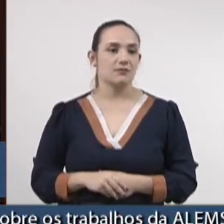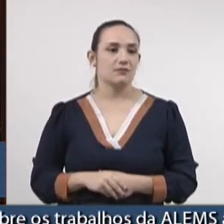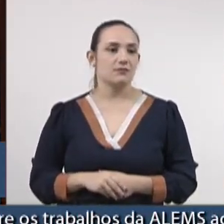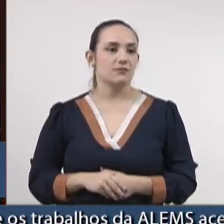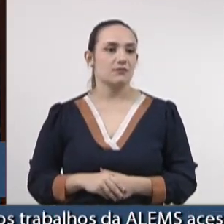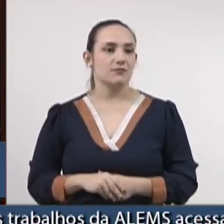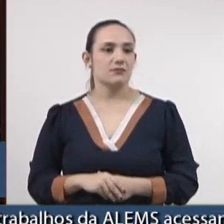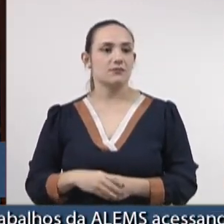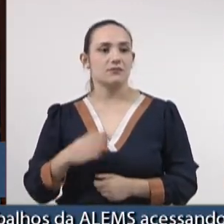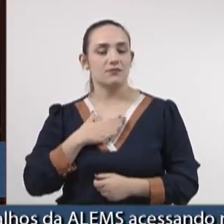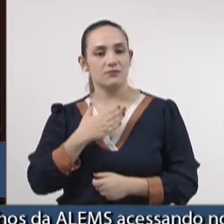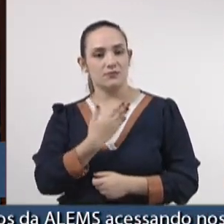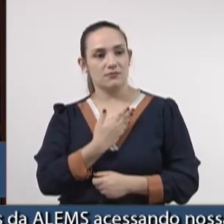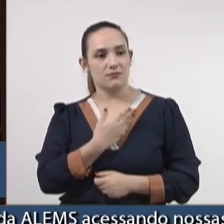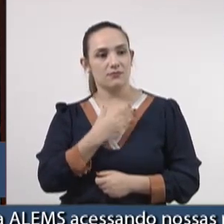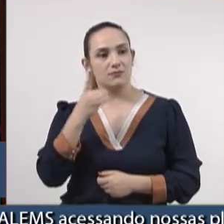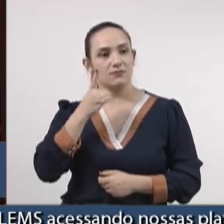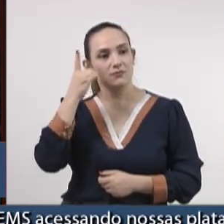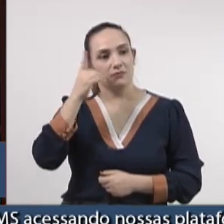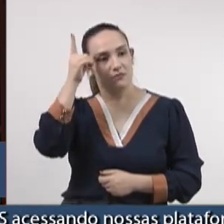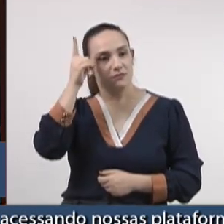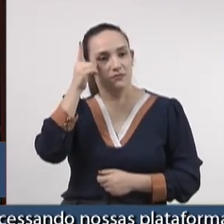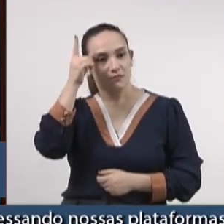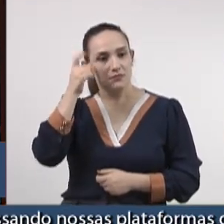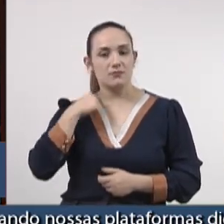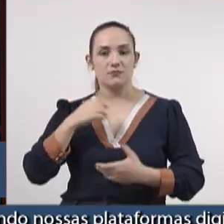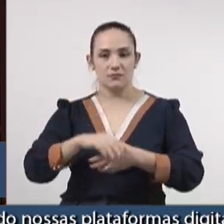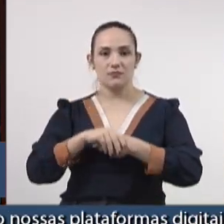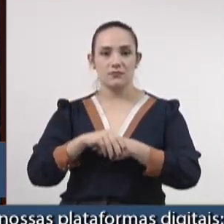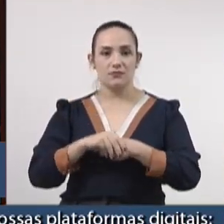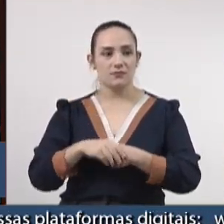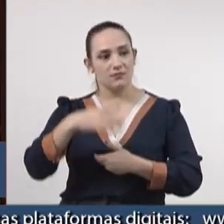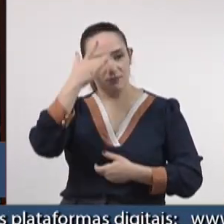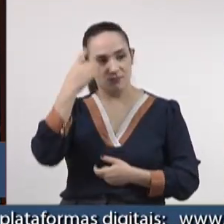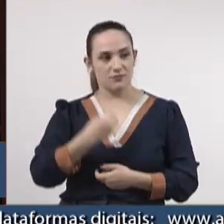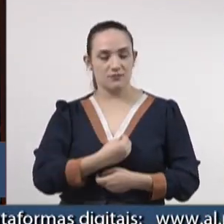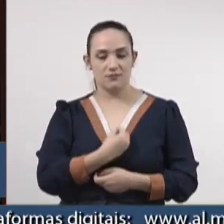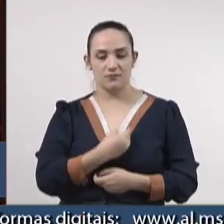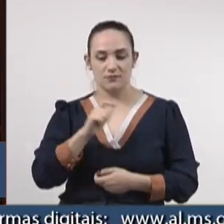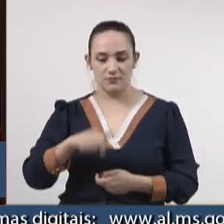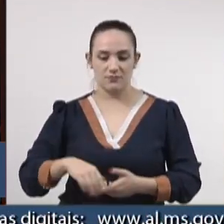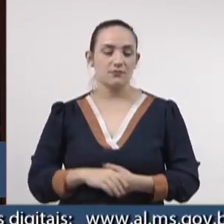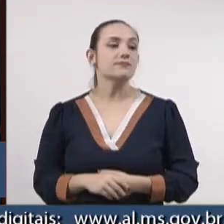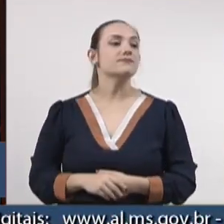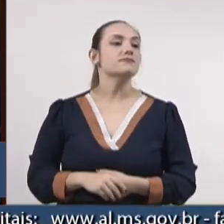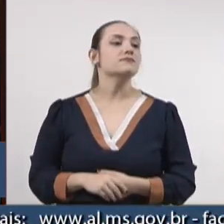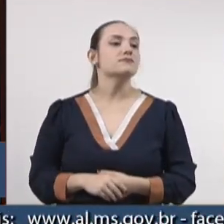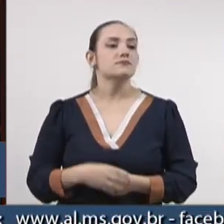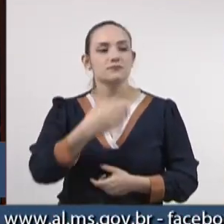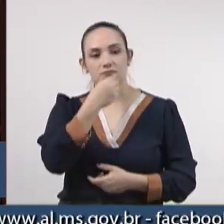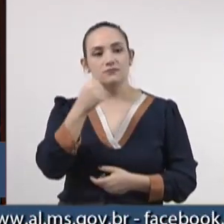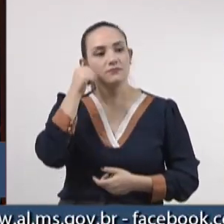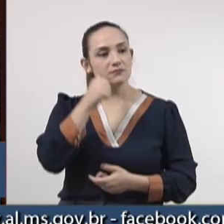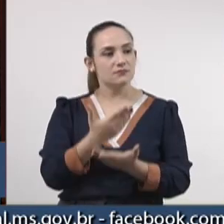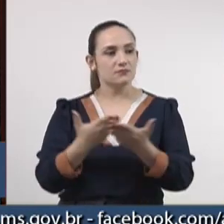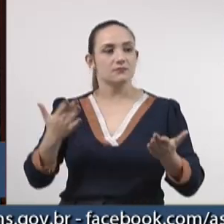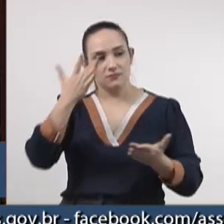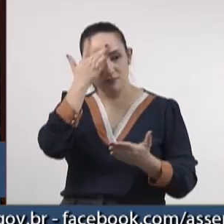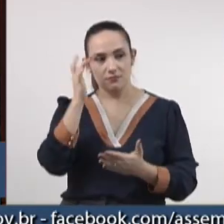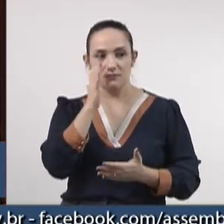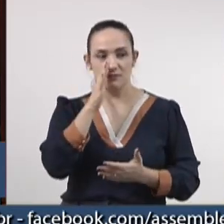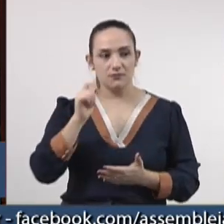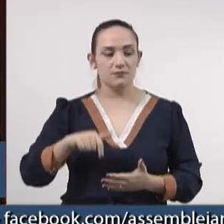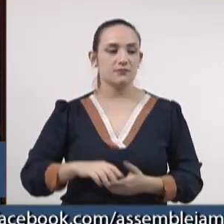deputado Lídio Lopes nome do qual o comprimento dos demais deputados aqui presentes senhoras e senhores público que aqui nos